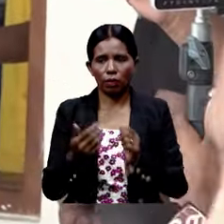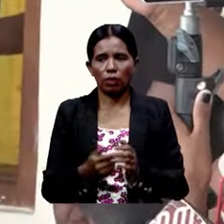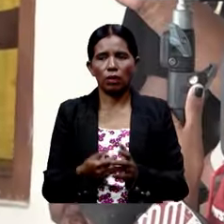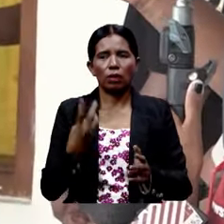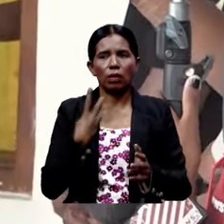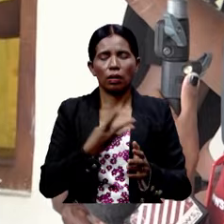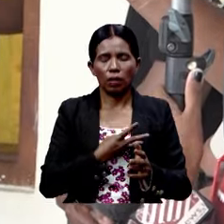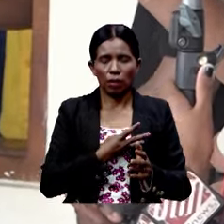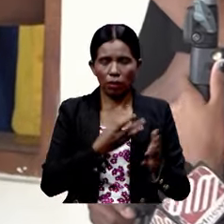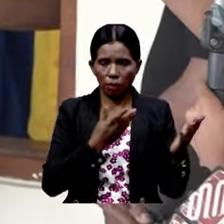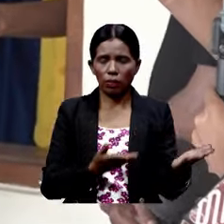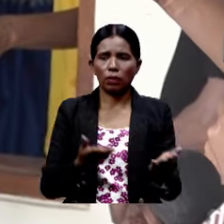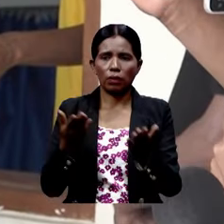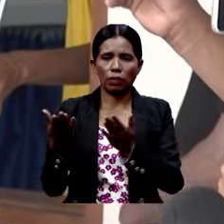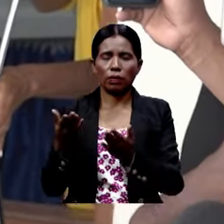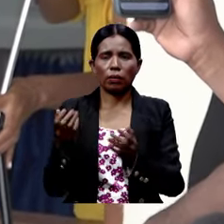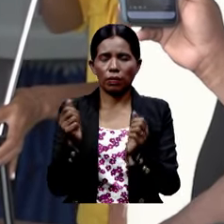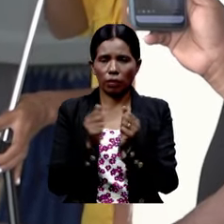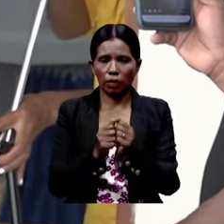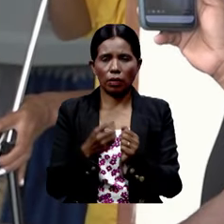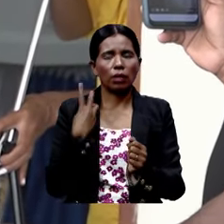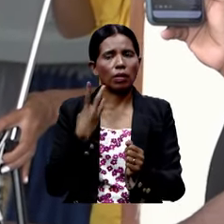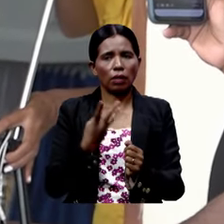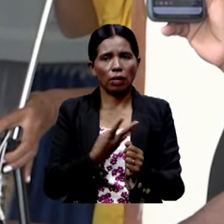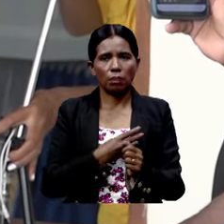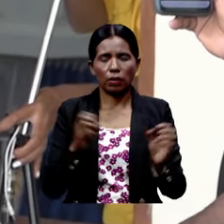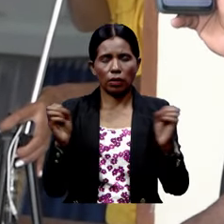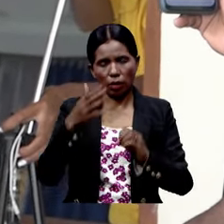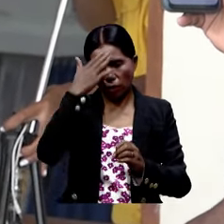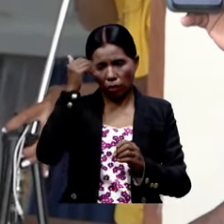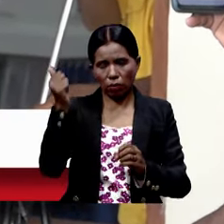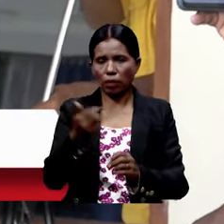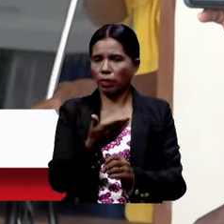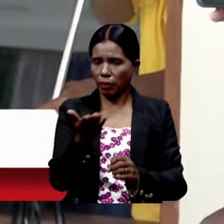Abse lua, bem-vindes. Mas já me mostrei lá a lua em mim.